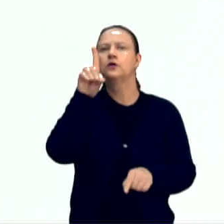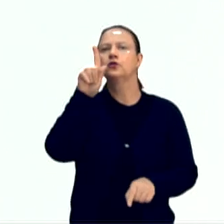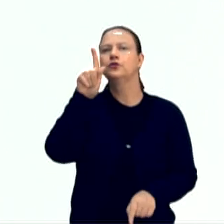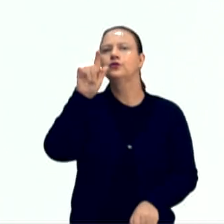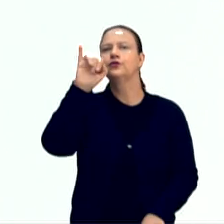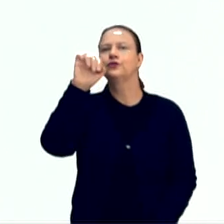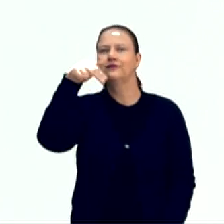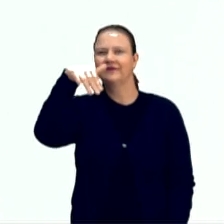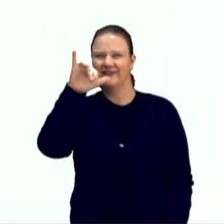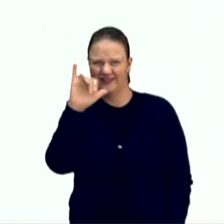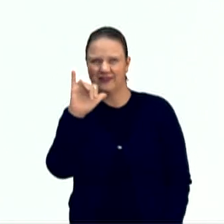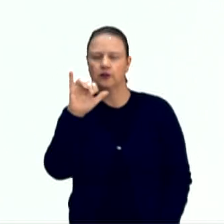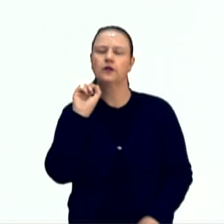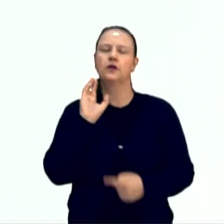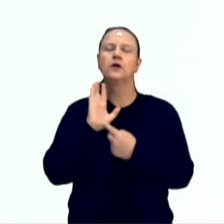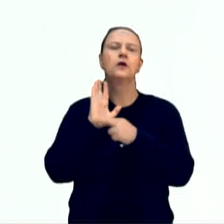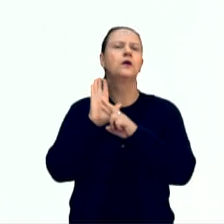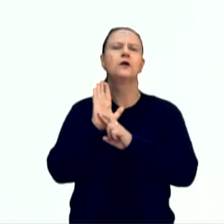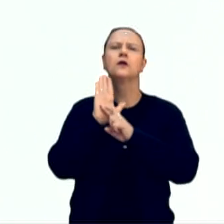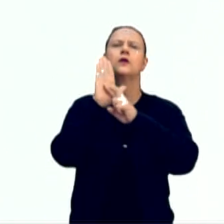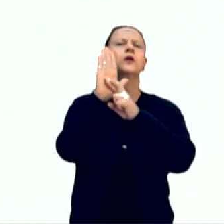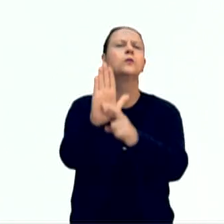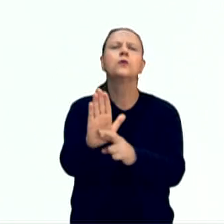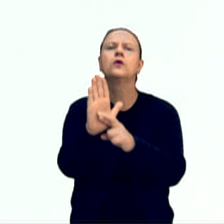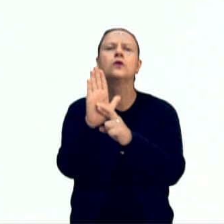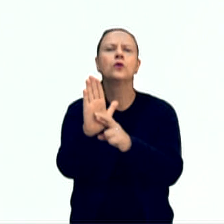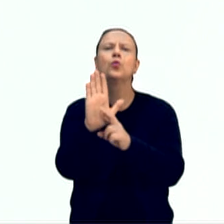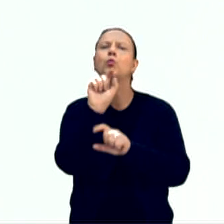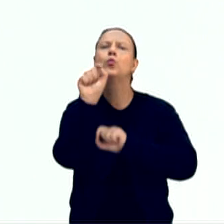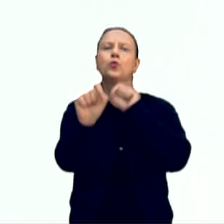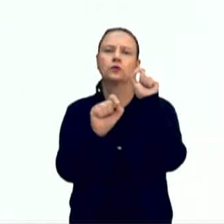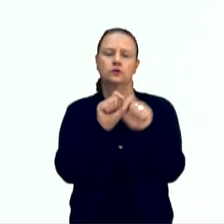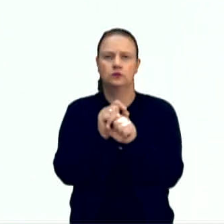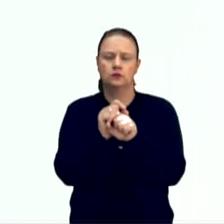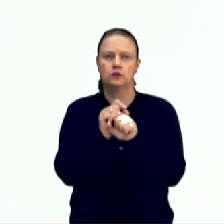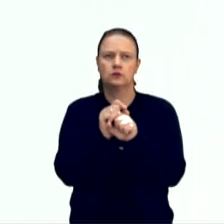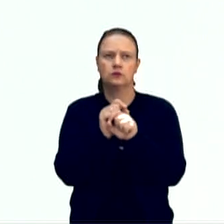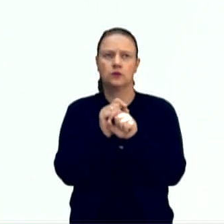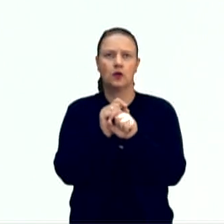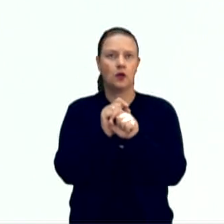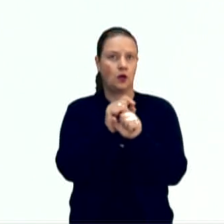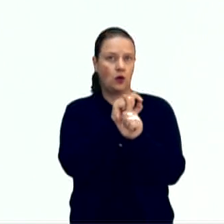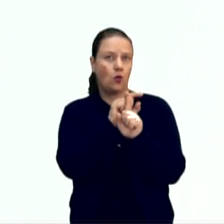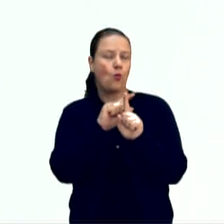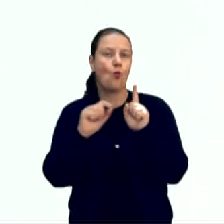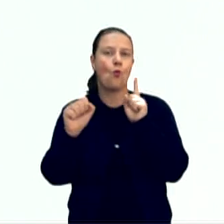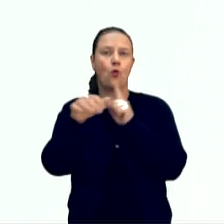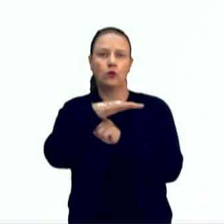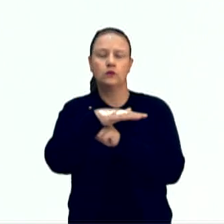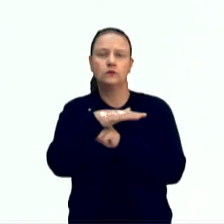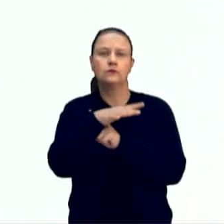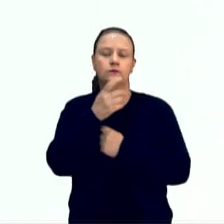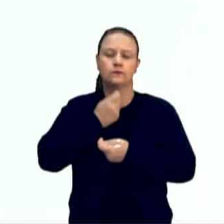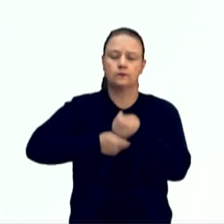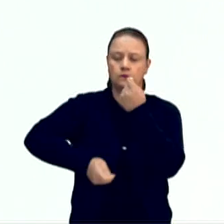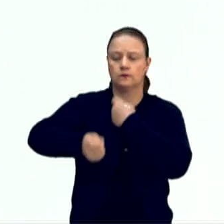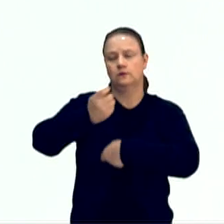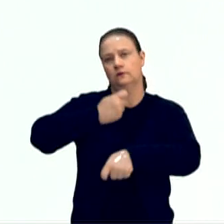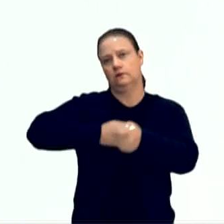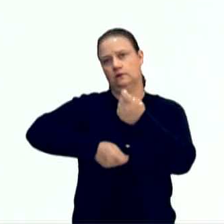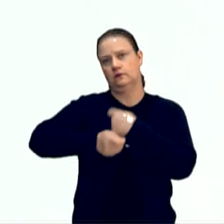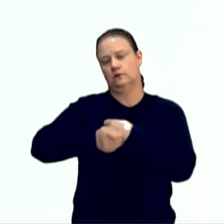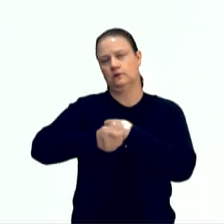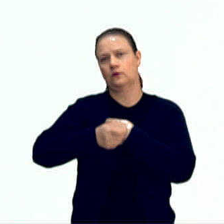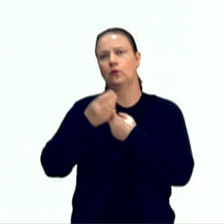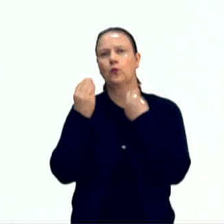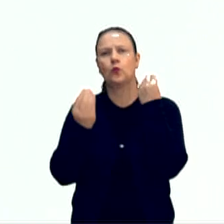ele representa, é um indicador socioeconômico, né? E ele está representando aí, ó, como